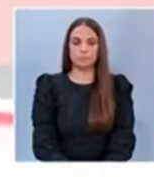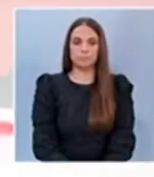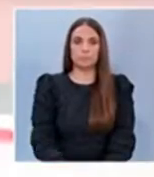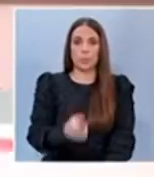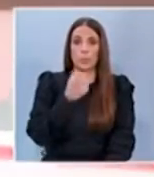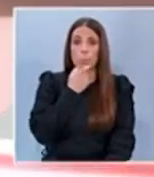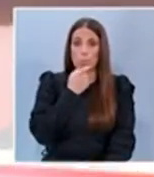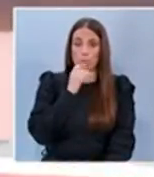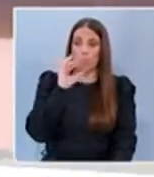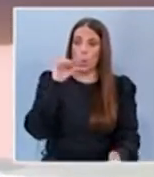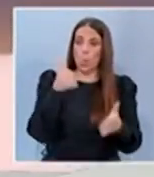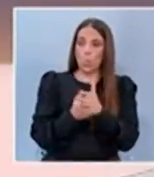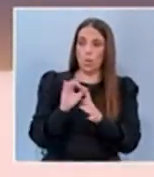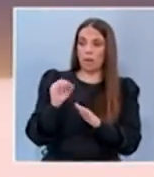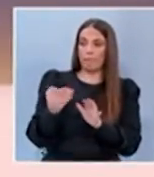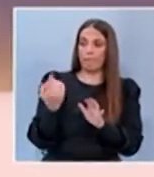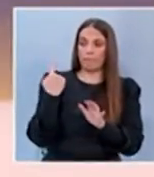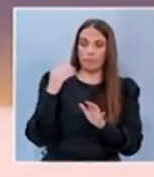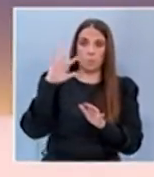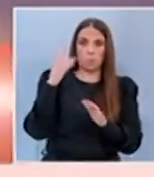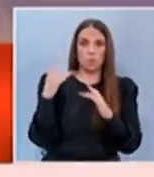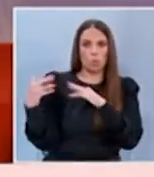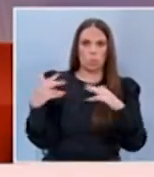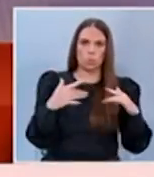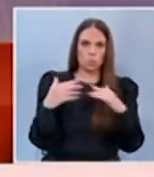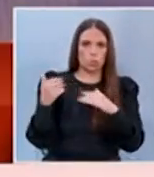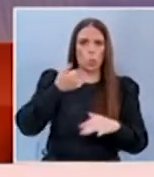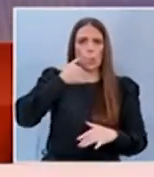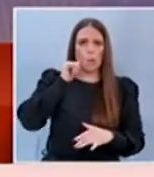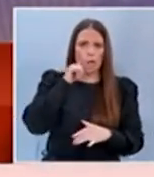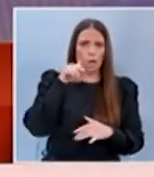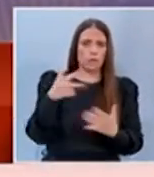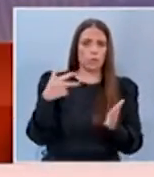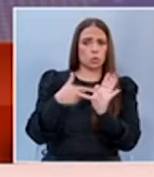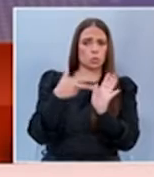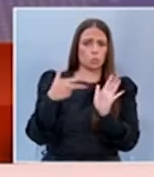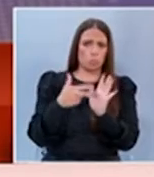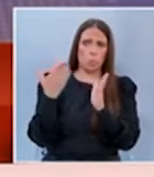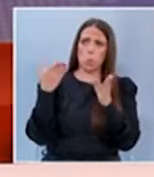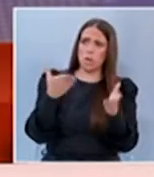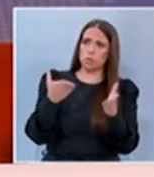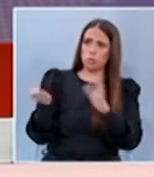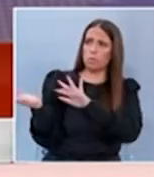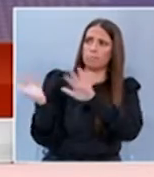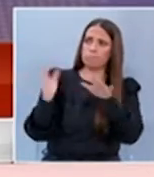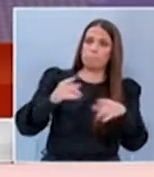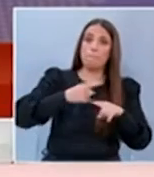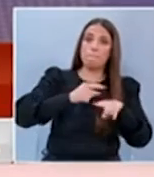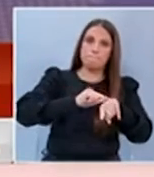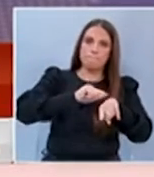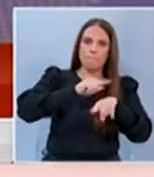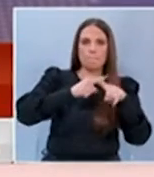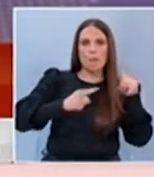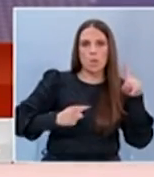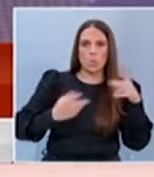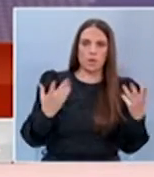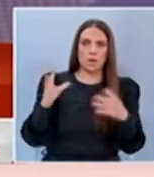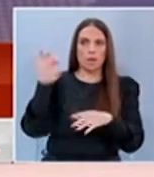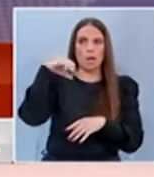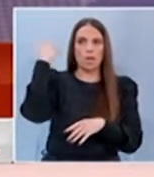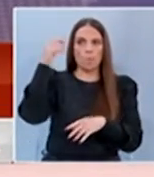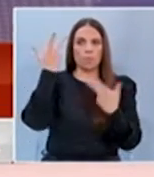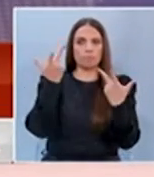O árbitro que morreu no fim de semana durante um jogo no Cartacho esperou meia hora pelo socorro. Não havia